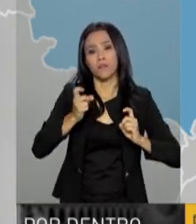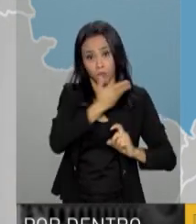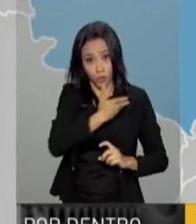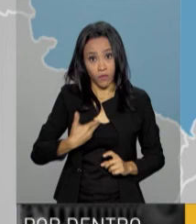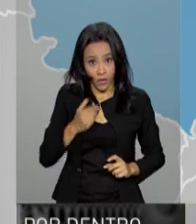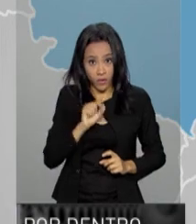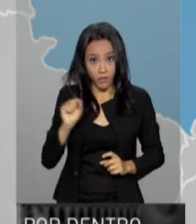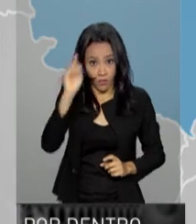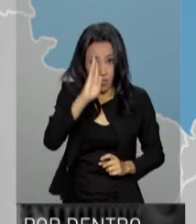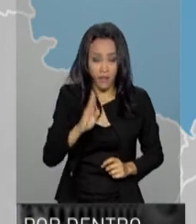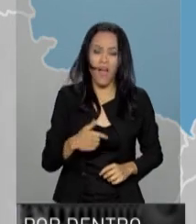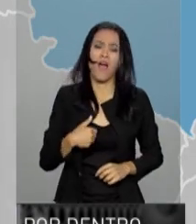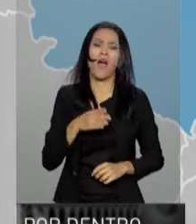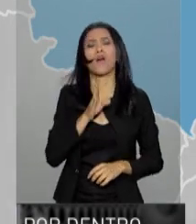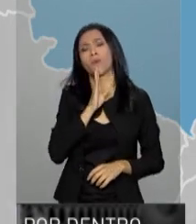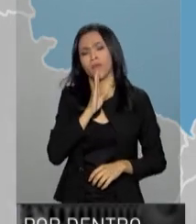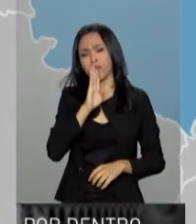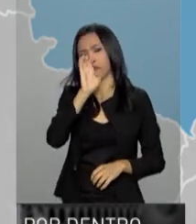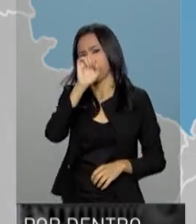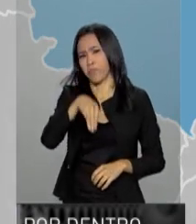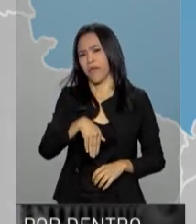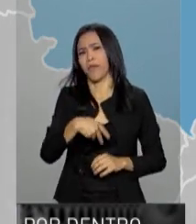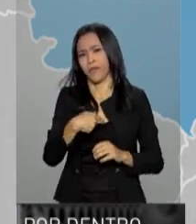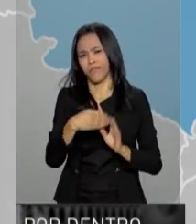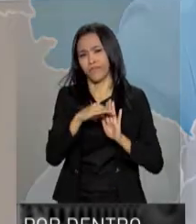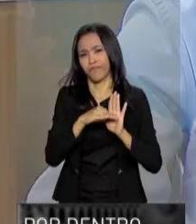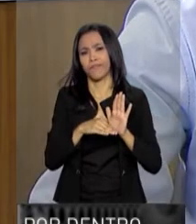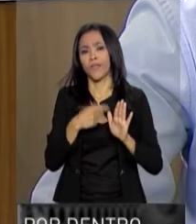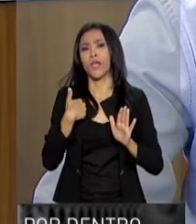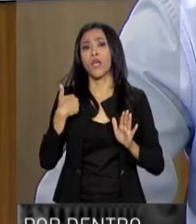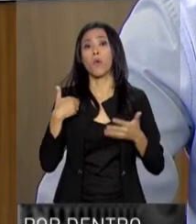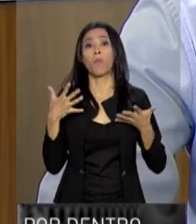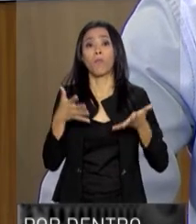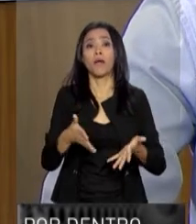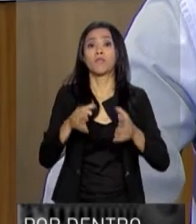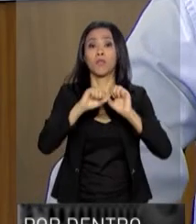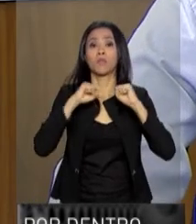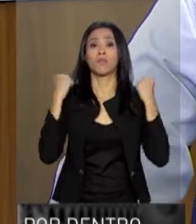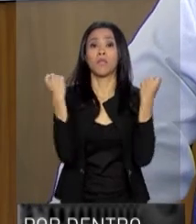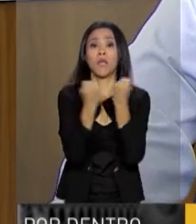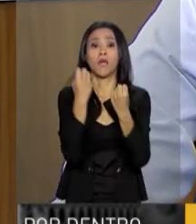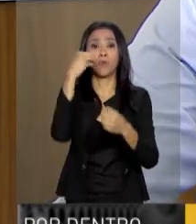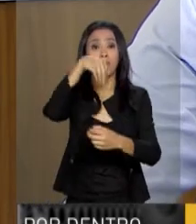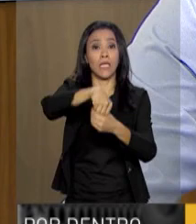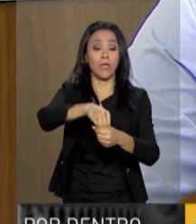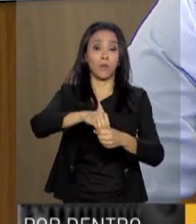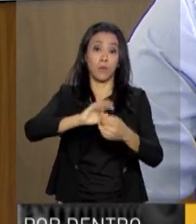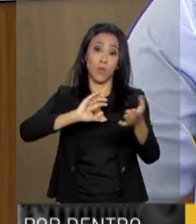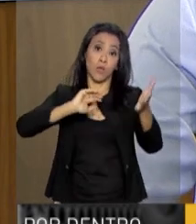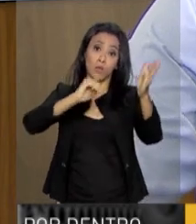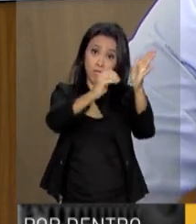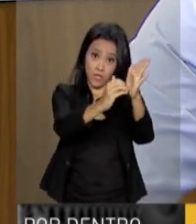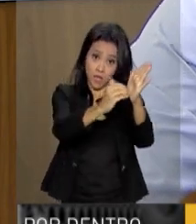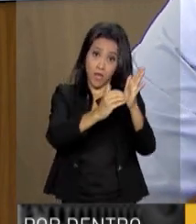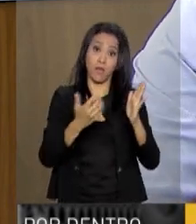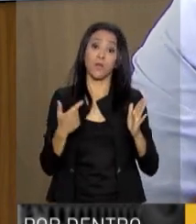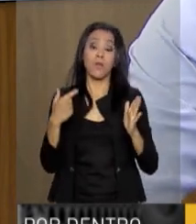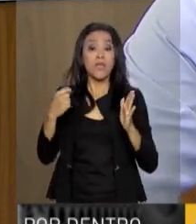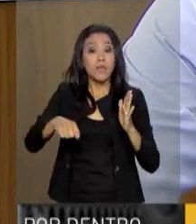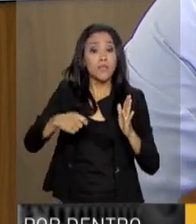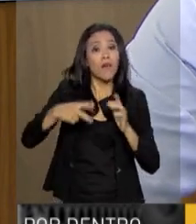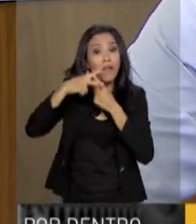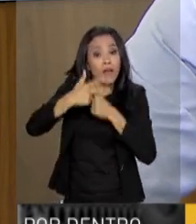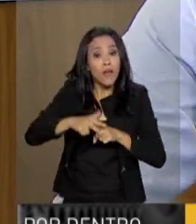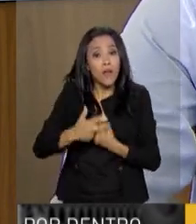conheço muito bem o programa participa inclusive um seminário no senado federal que tratou sobre a atualização desta lei